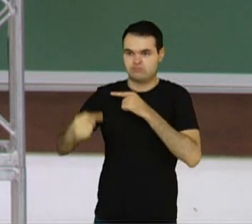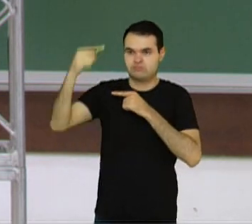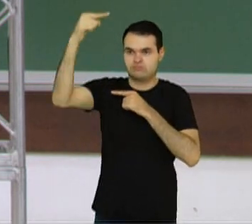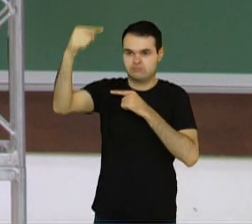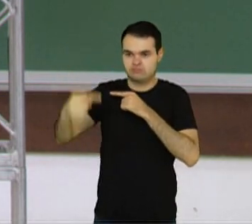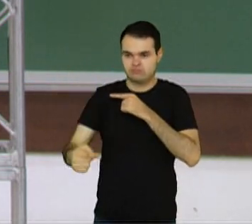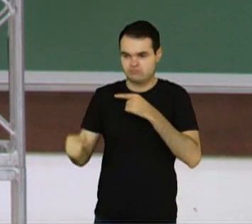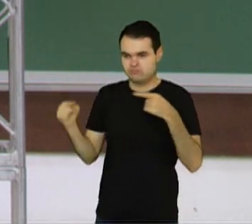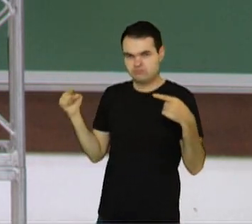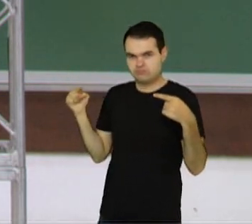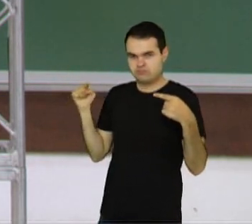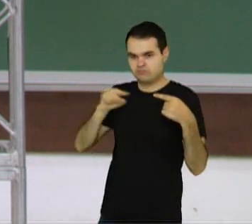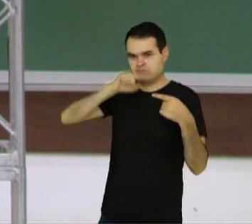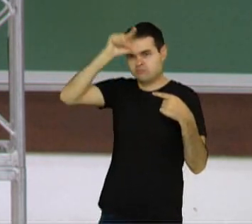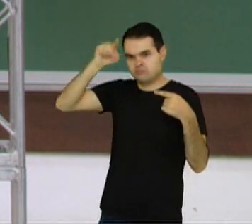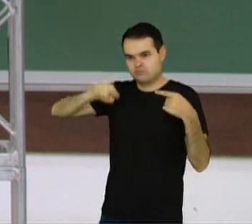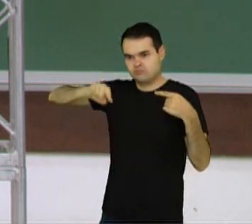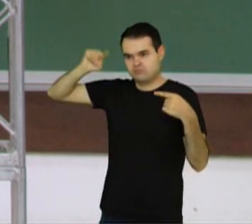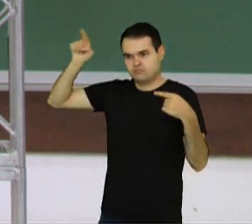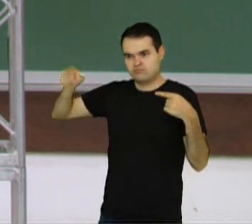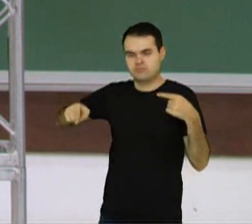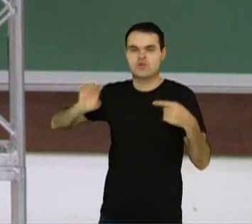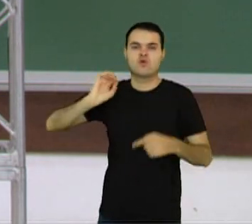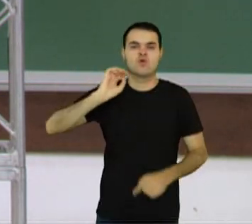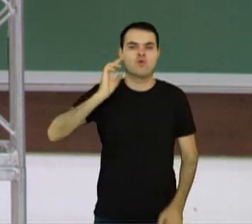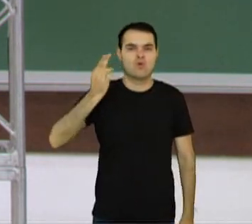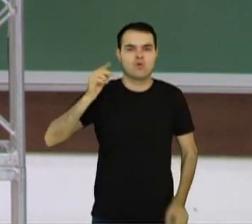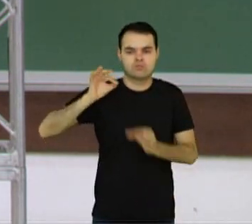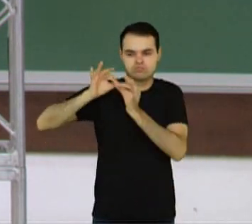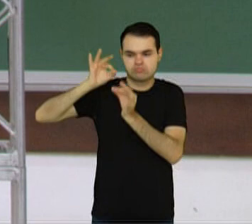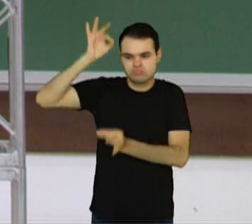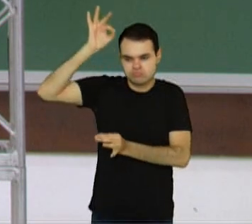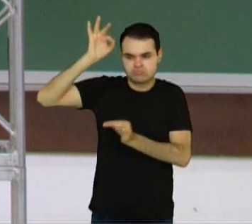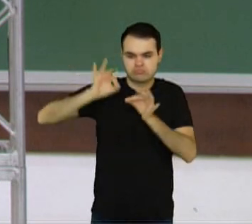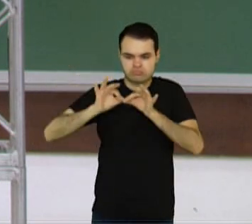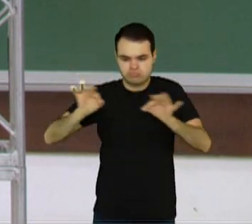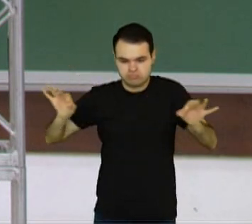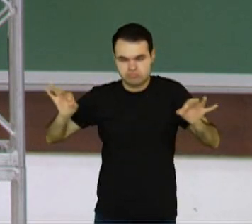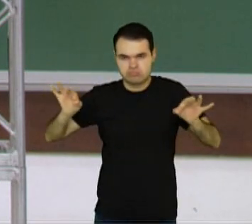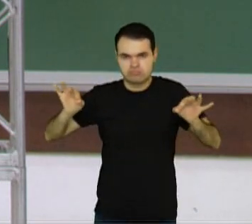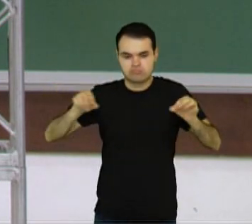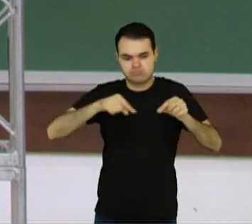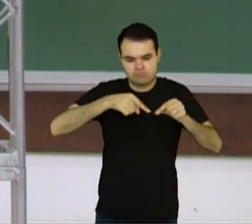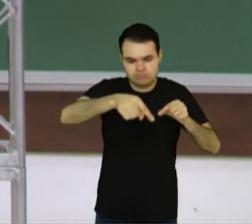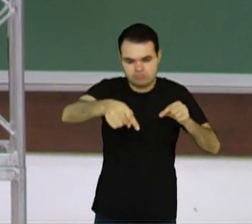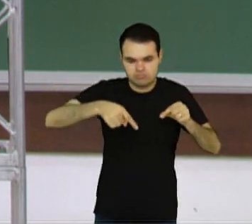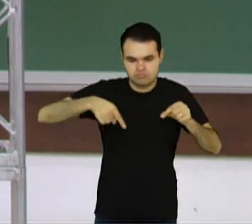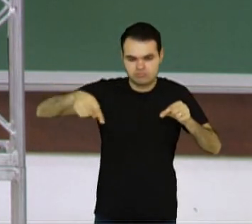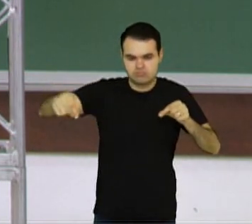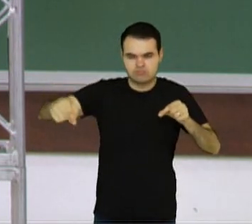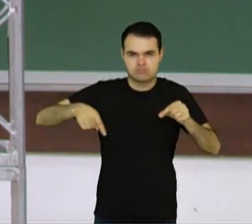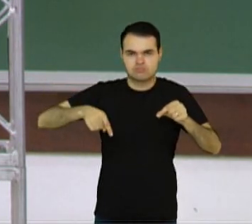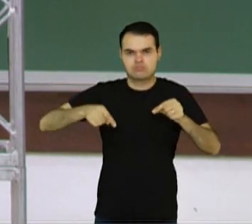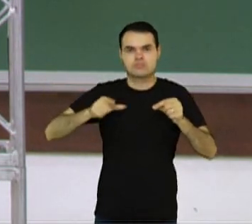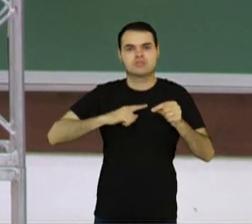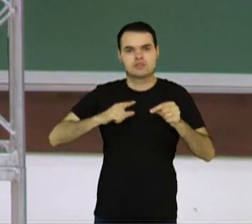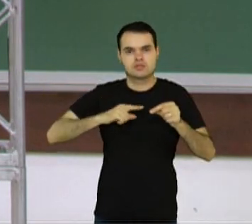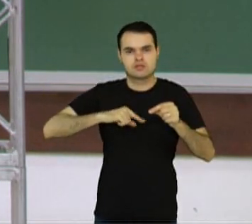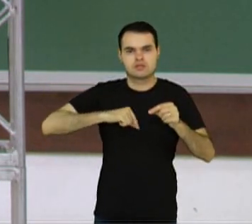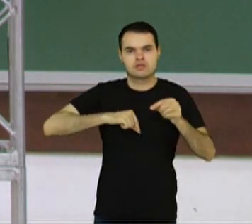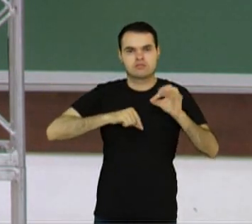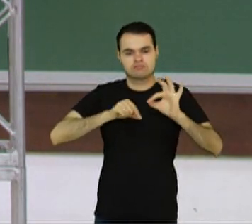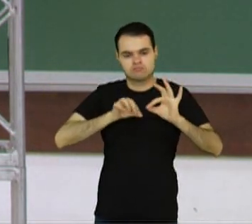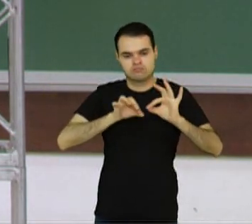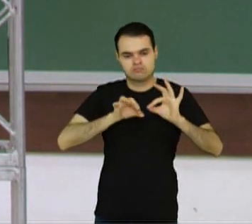na horizontal. E o detalhe, as duas ocorrem de maneira simétrica, certo? Nesse contexto, o que você